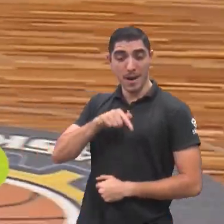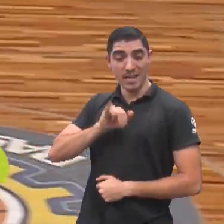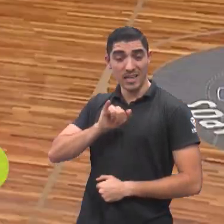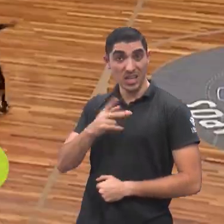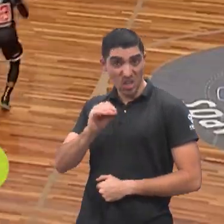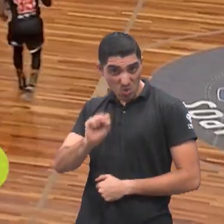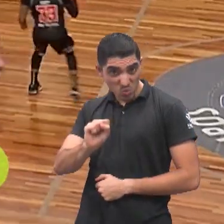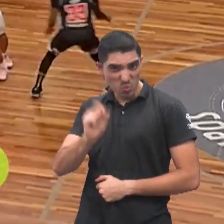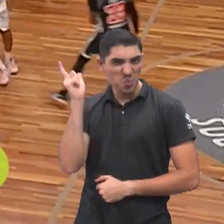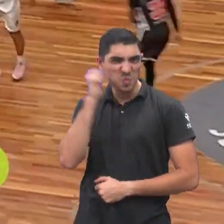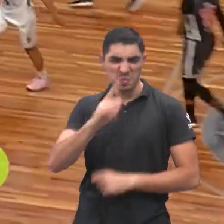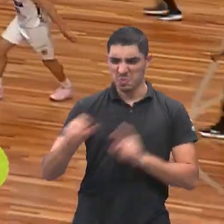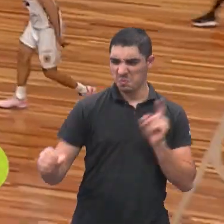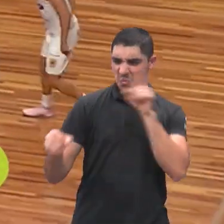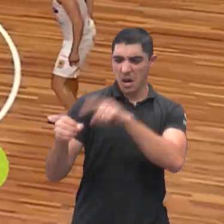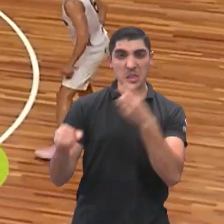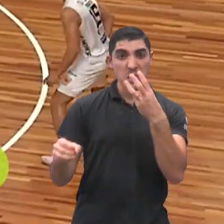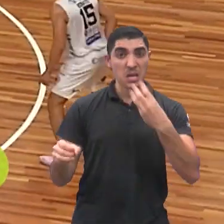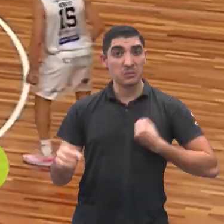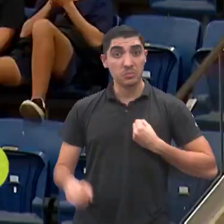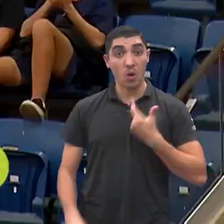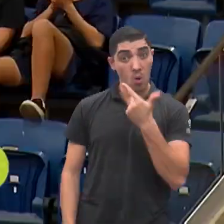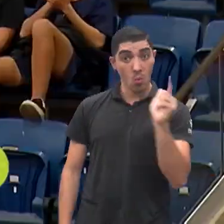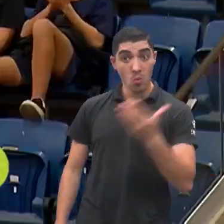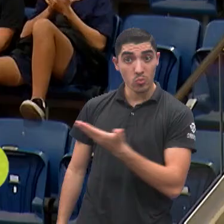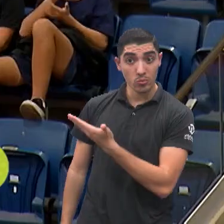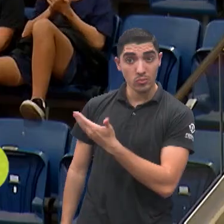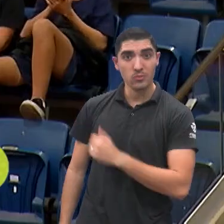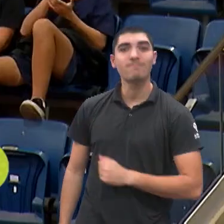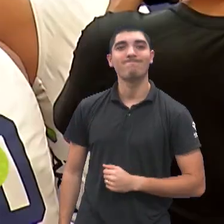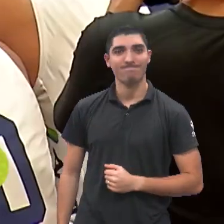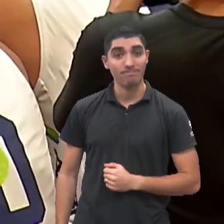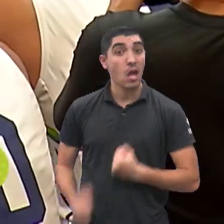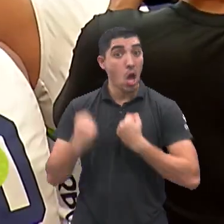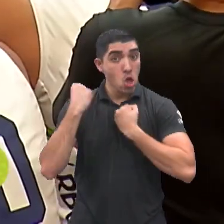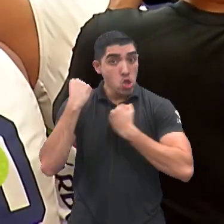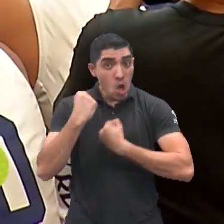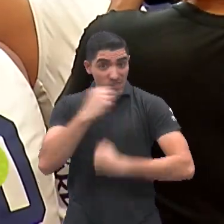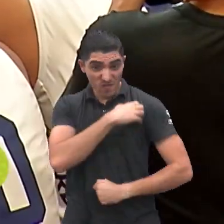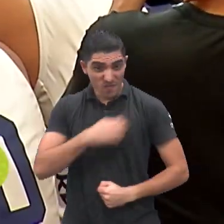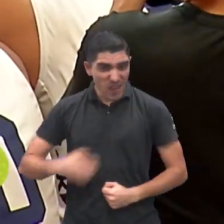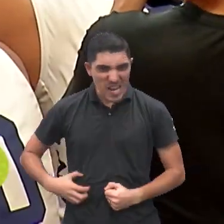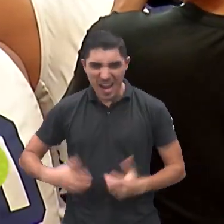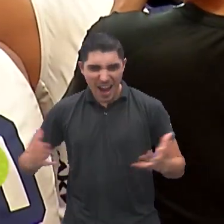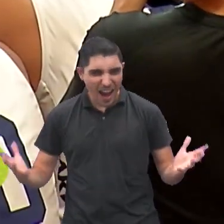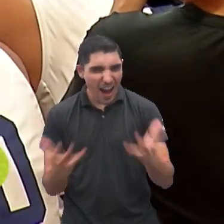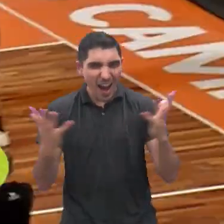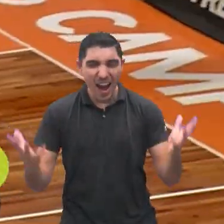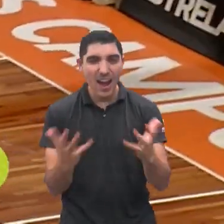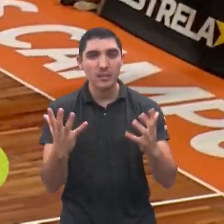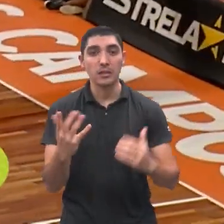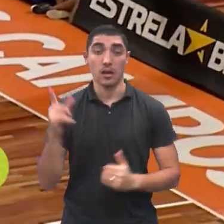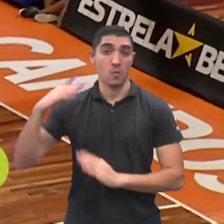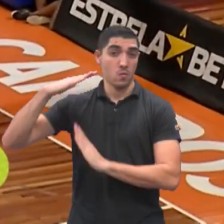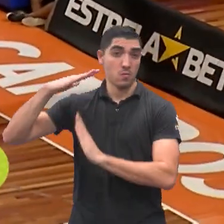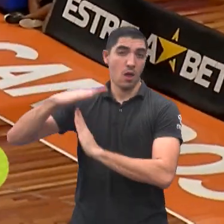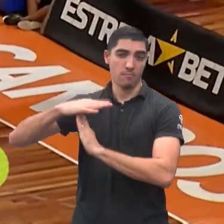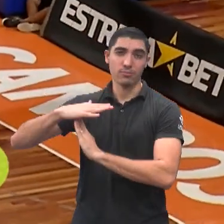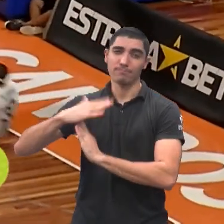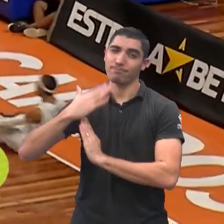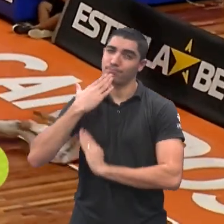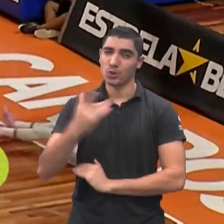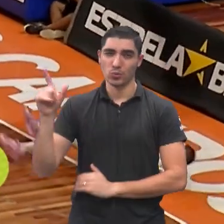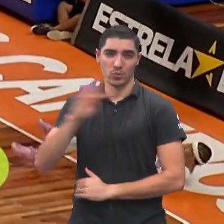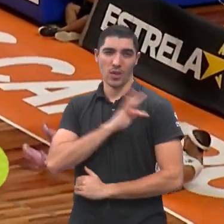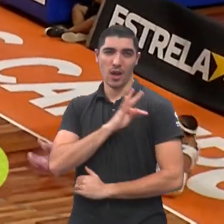pontos. Essa cesta do Eugênios levantou a torcida vascaína e fez Regis Marrelli pedir tempo. A conversa,